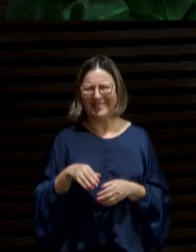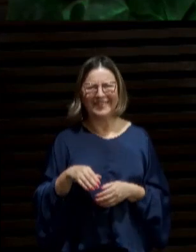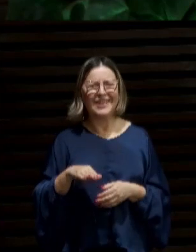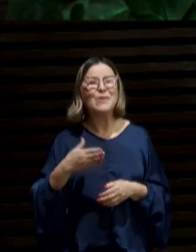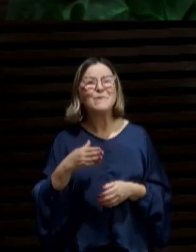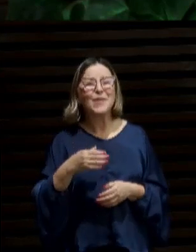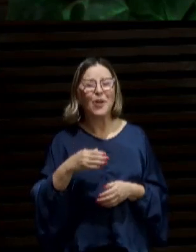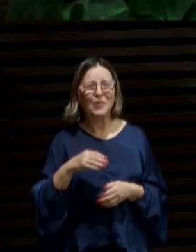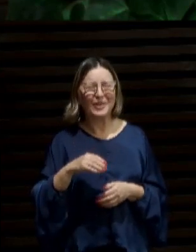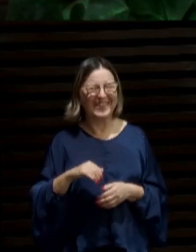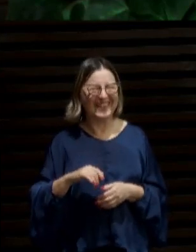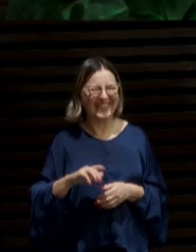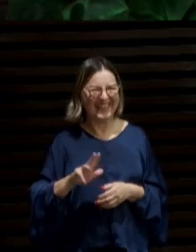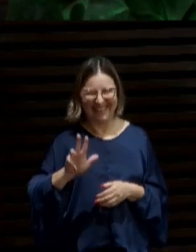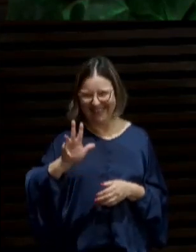é?